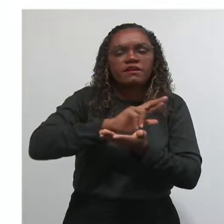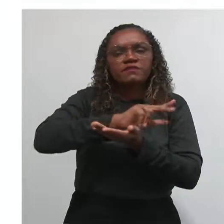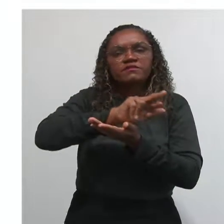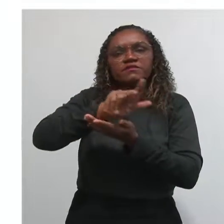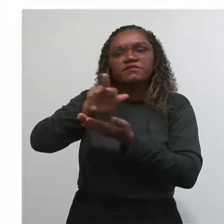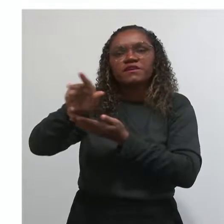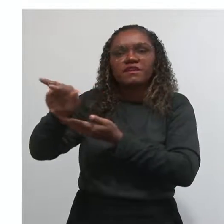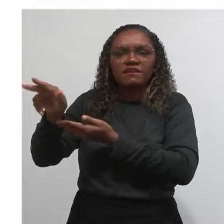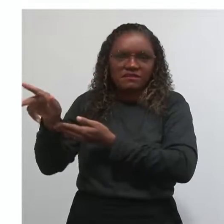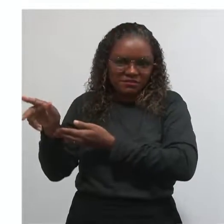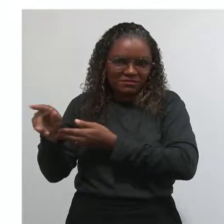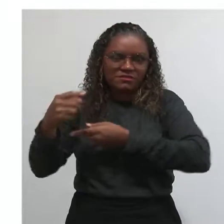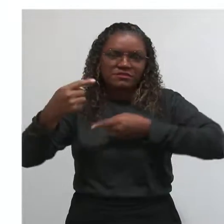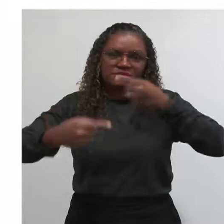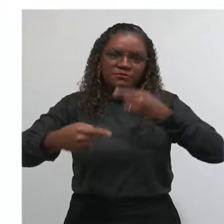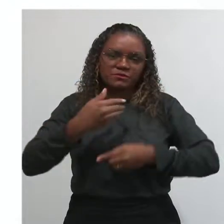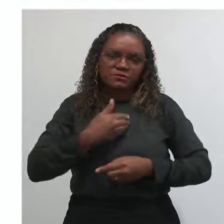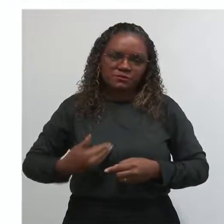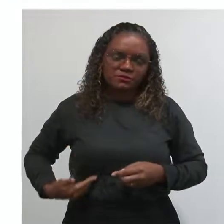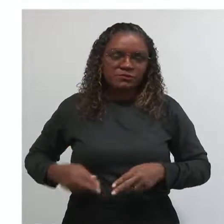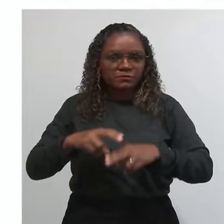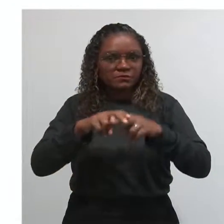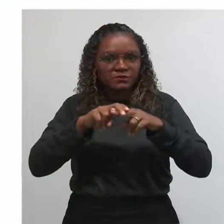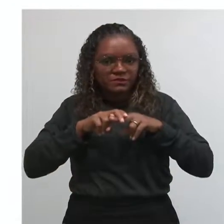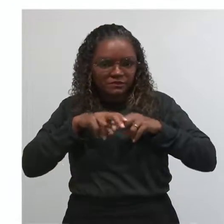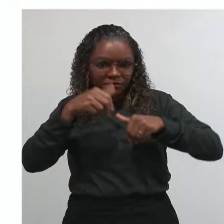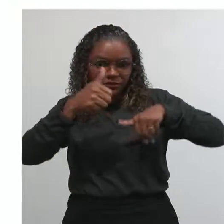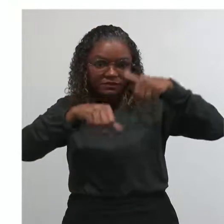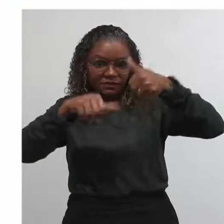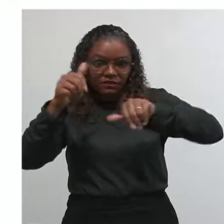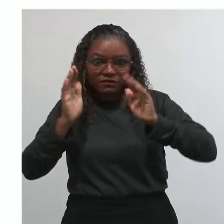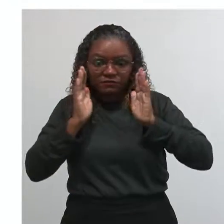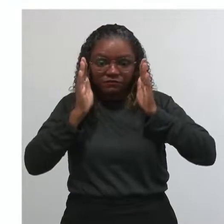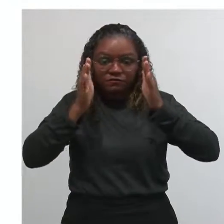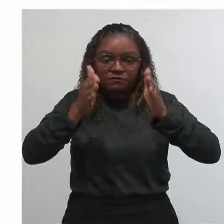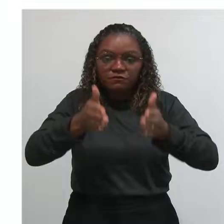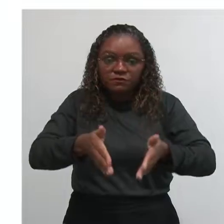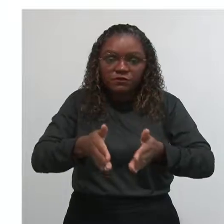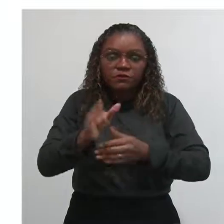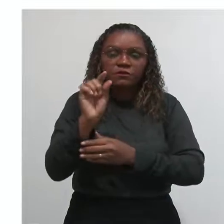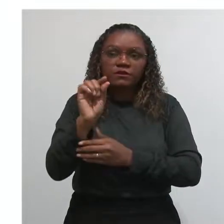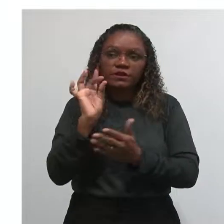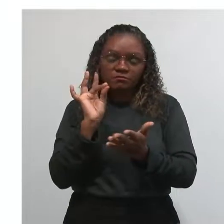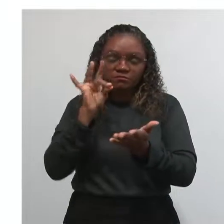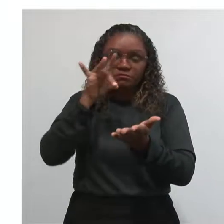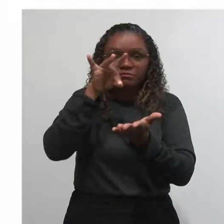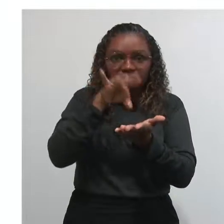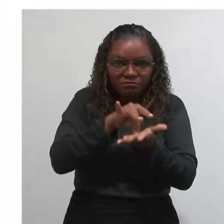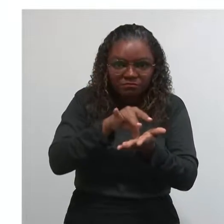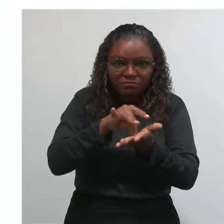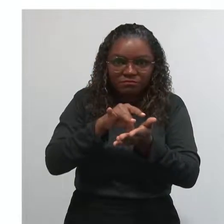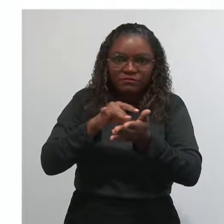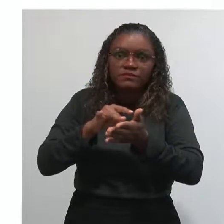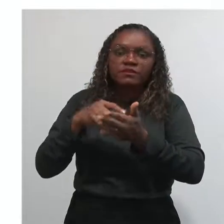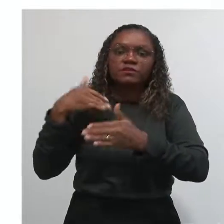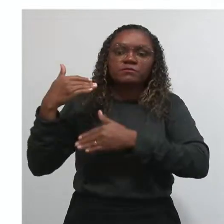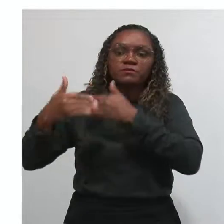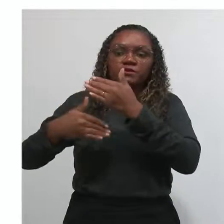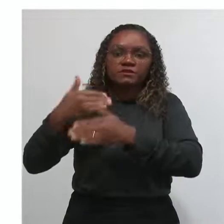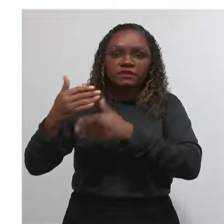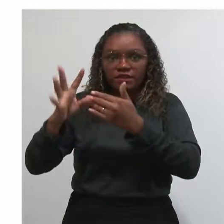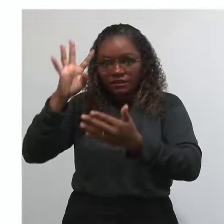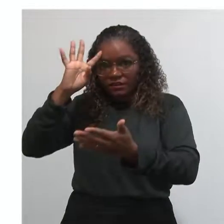políticas públicas. E essa análise, ela tem um foco em fornecer efetividade ao processo decisório, quer